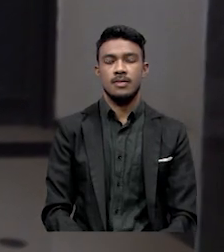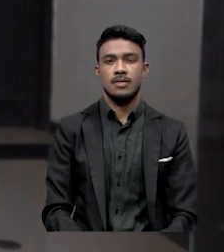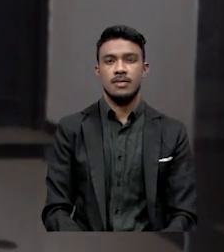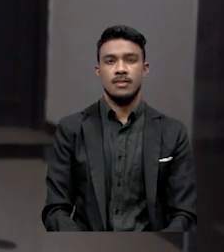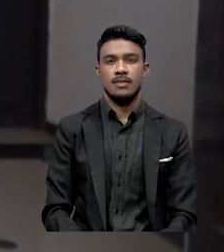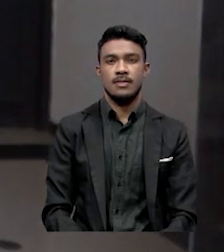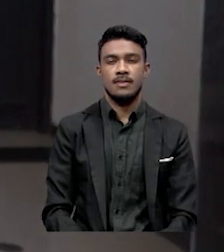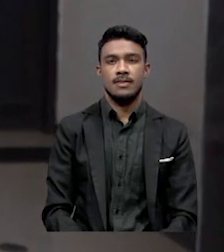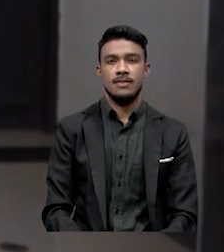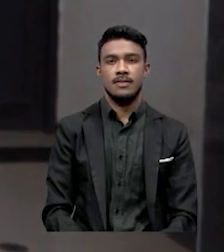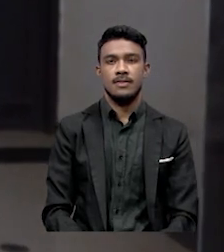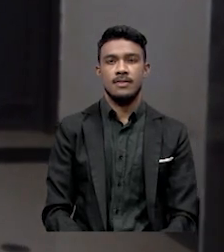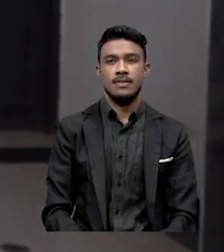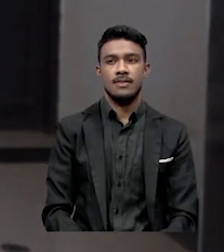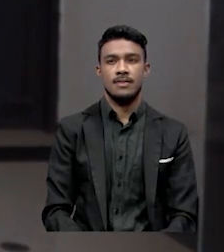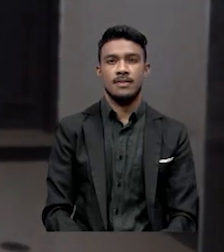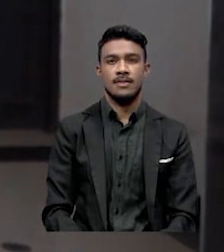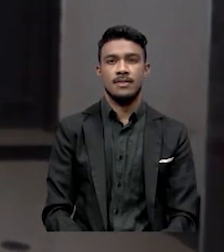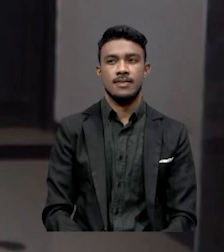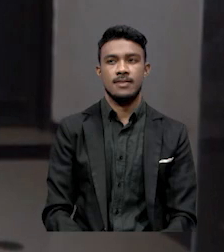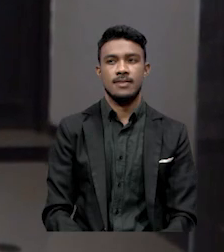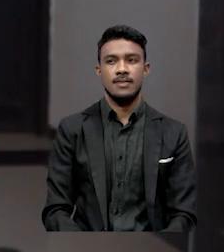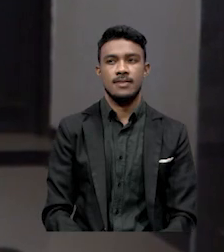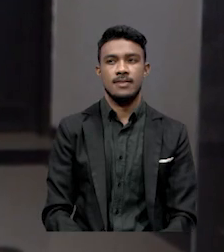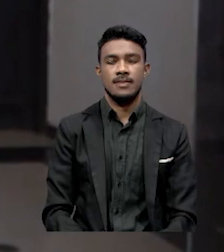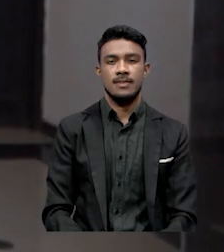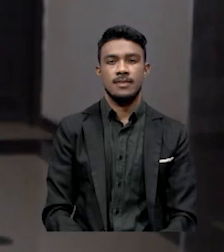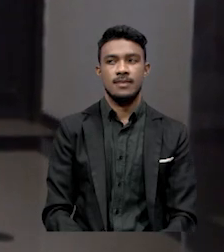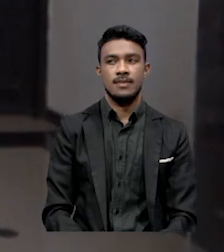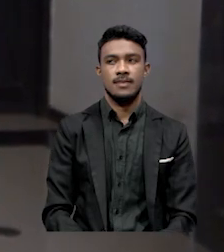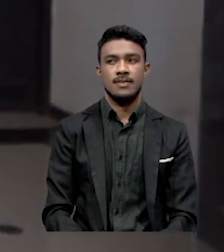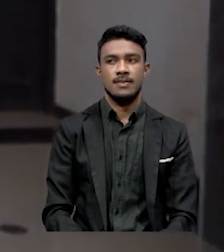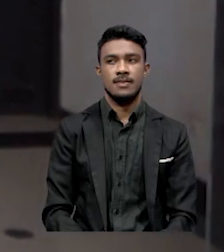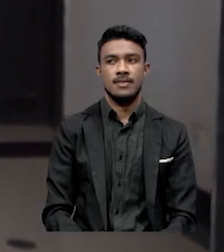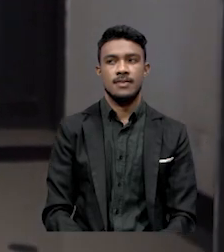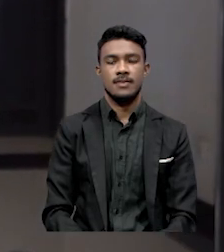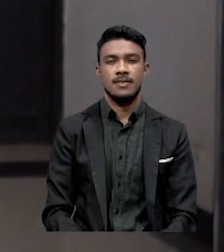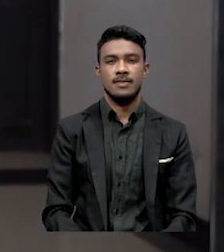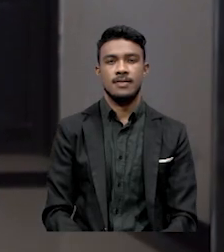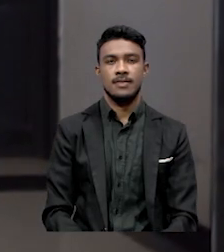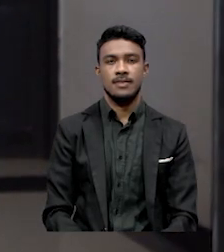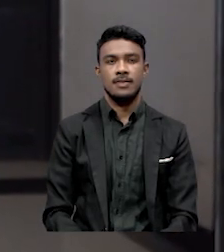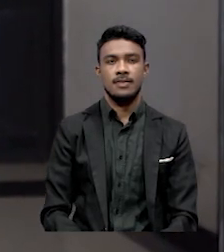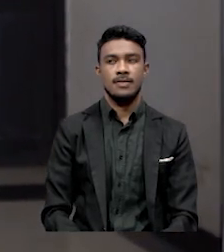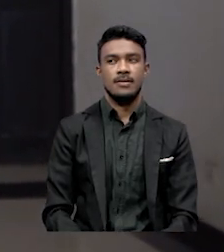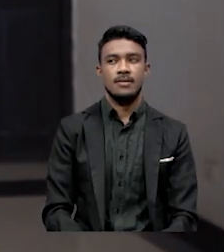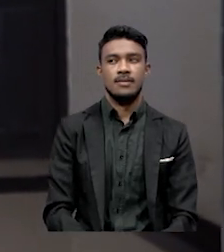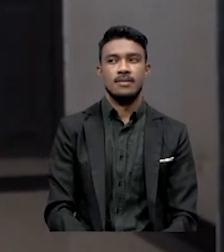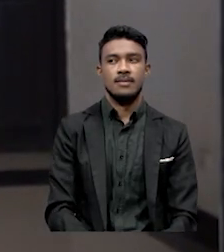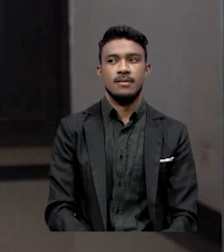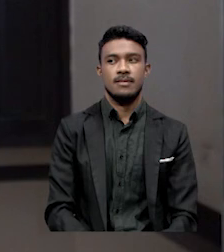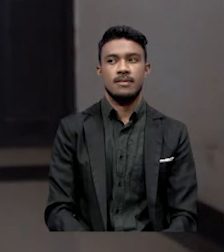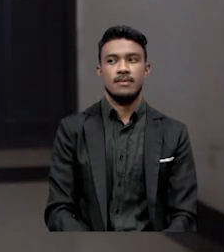para reafirmar toda a amizade existente entre os nossos dois povos irmãos, cabo-verdianos e